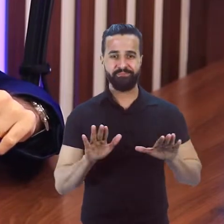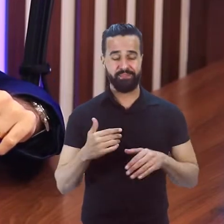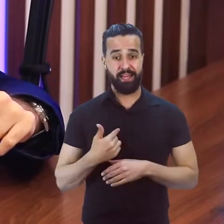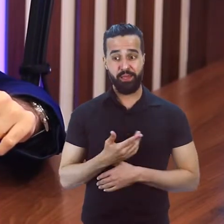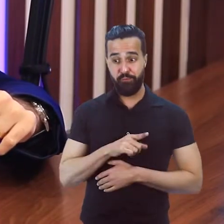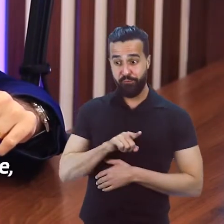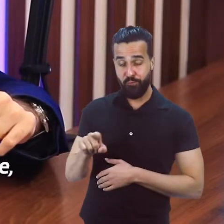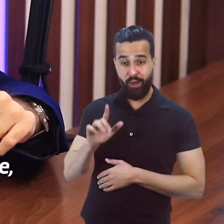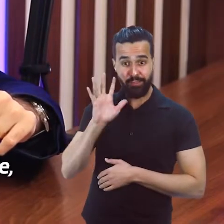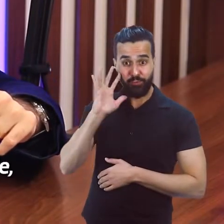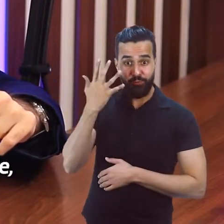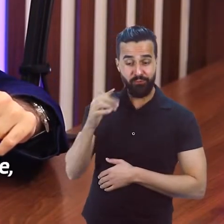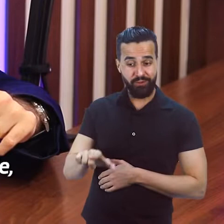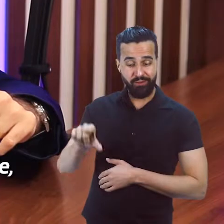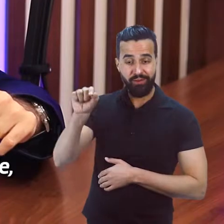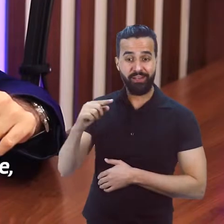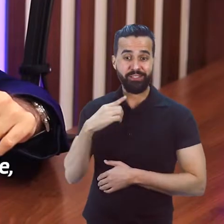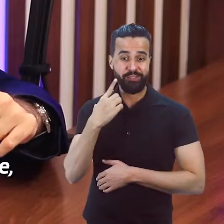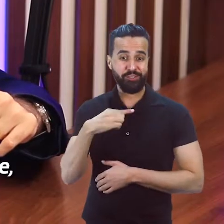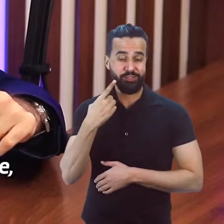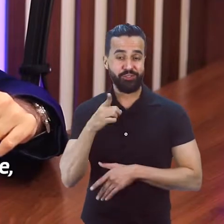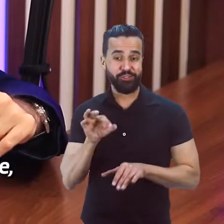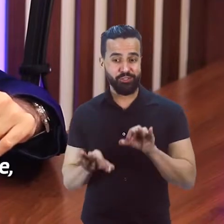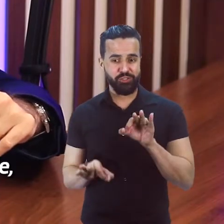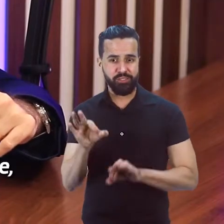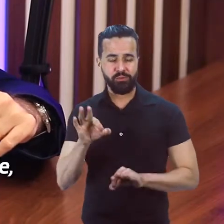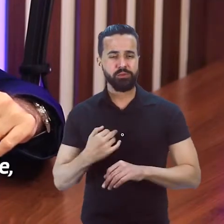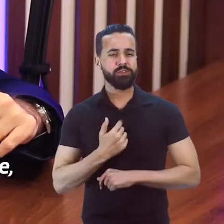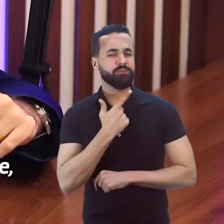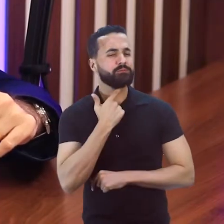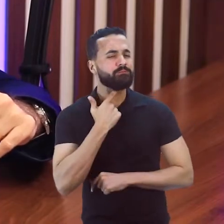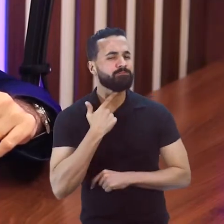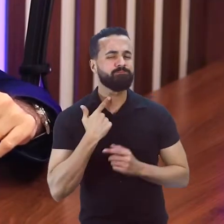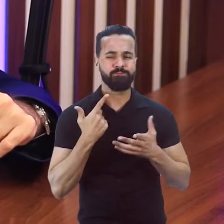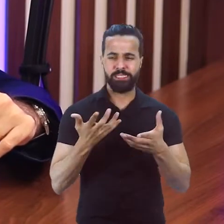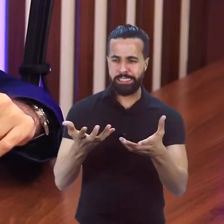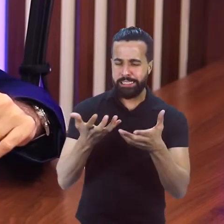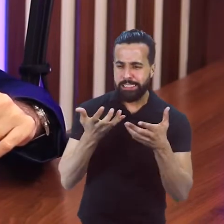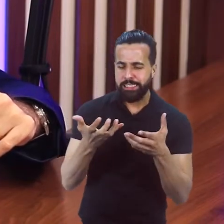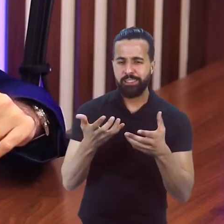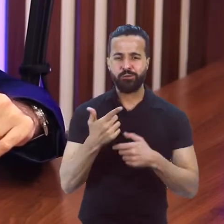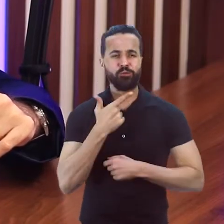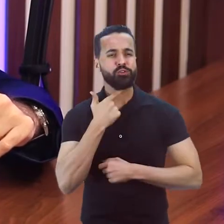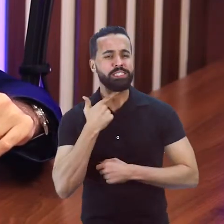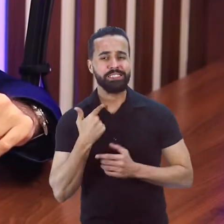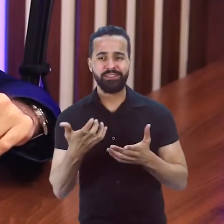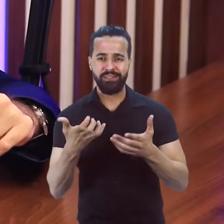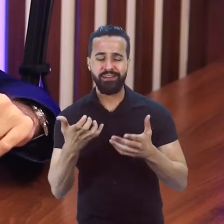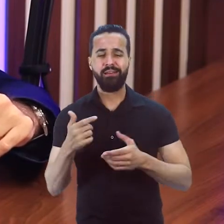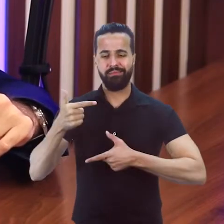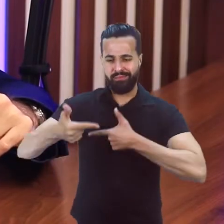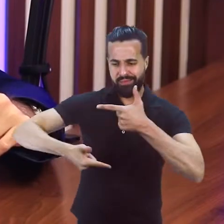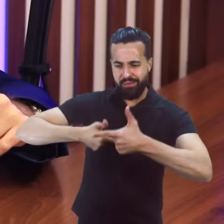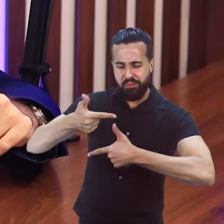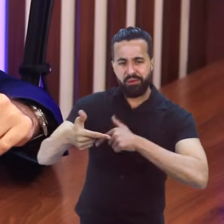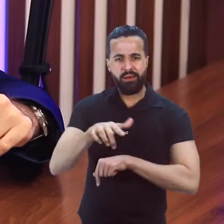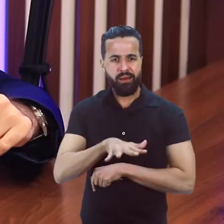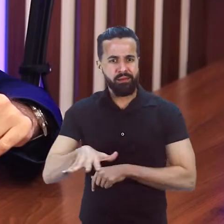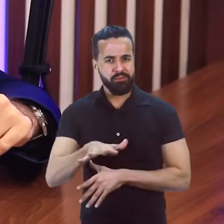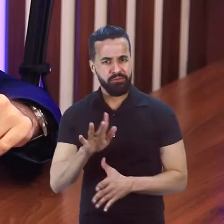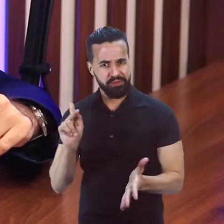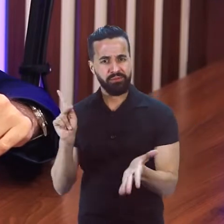fazer direito. E aí vim fazer direito com muita vontade, com muita garra e com vontade de advogar mesmo,